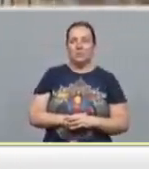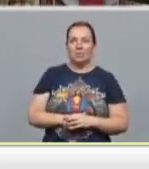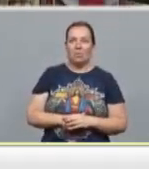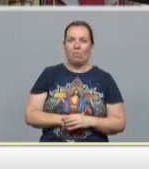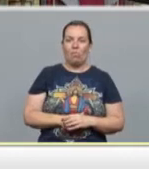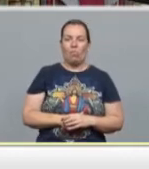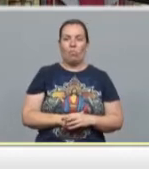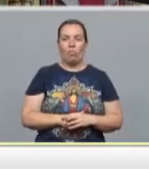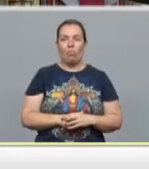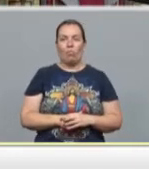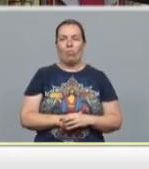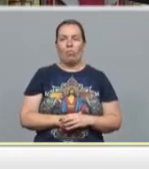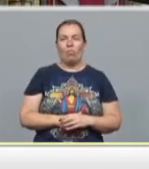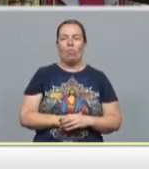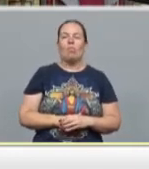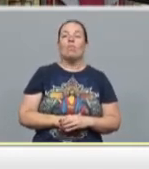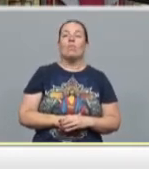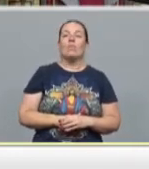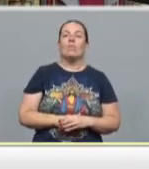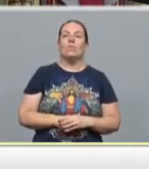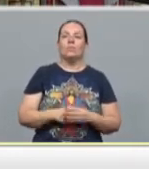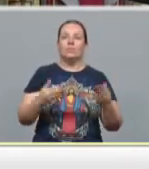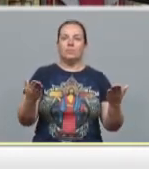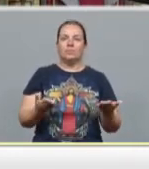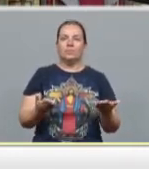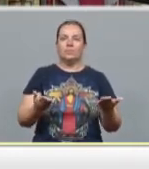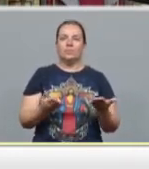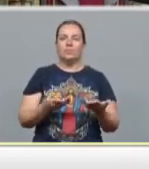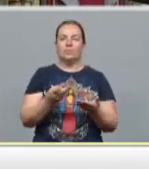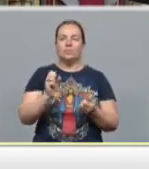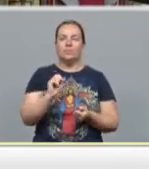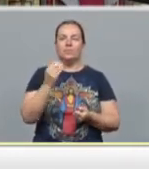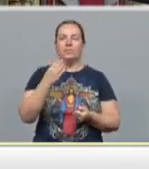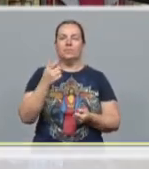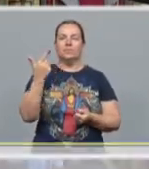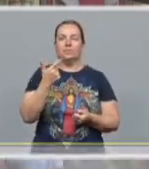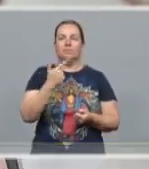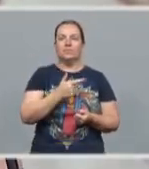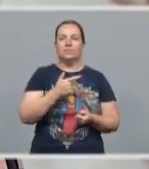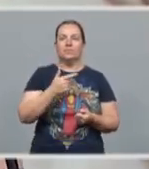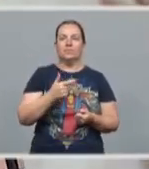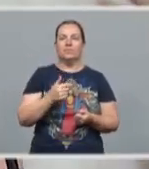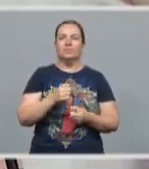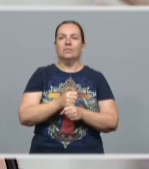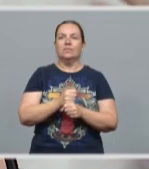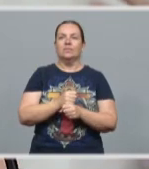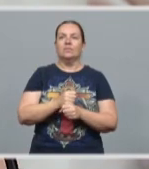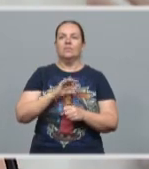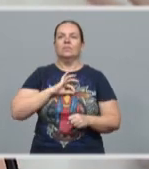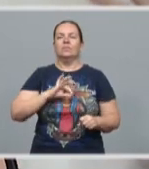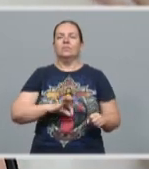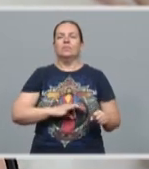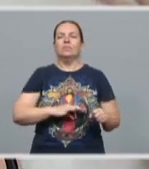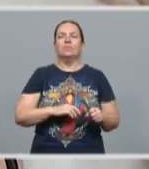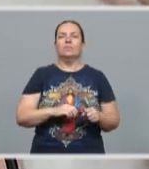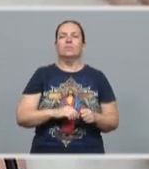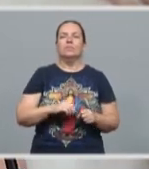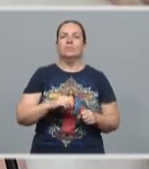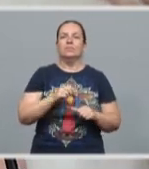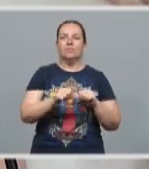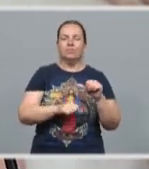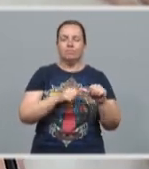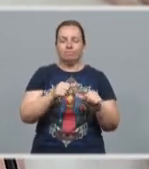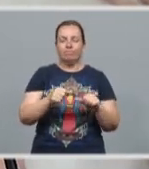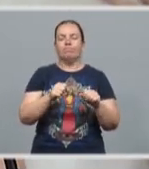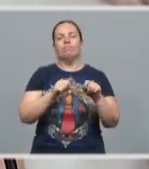E como gesto concreto, nessa celebração dos 22 anos de sacerdócio do Padre Reginaldo, torne-se